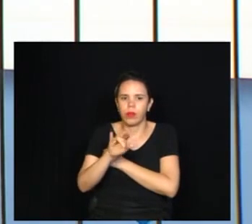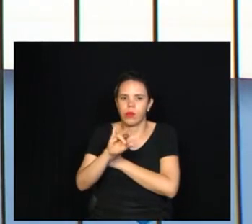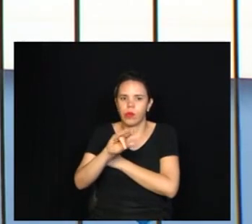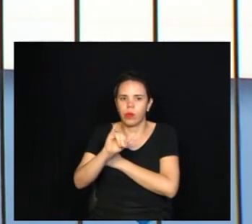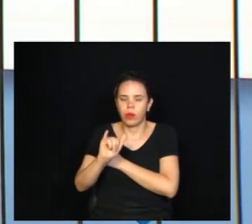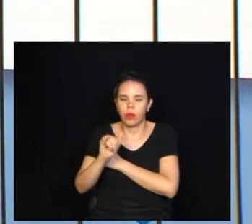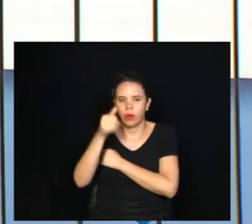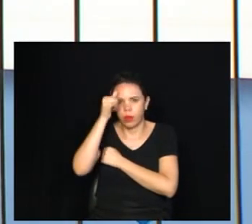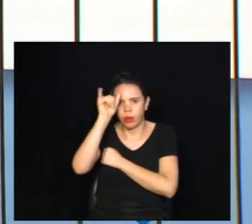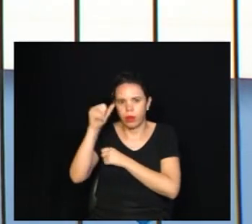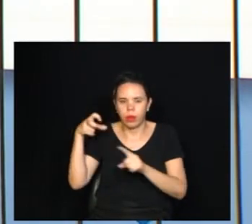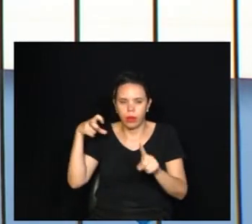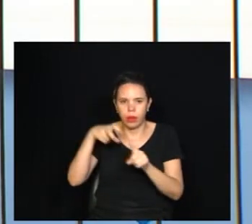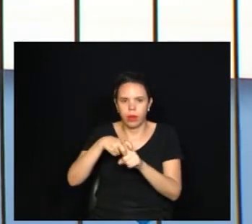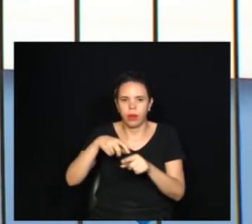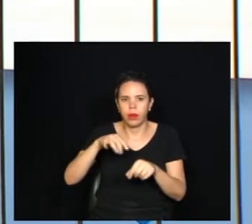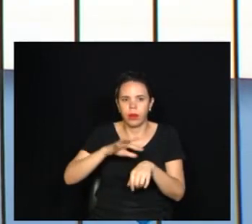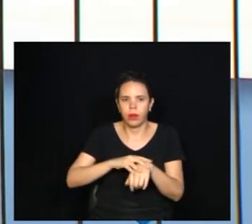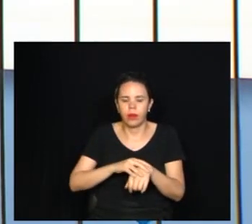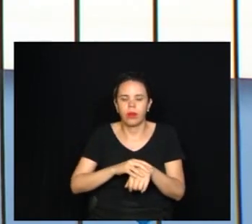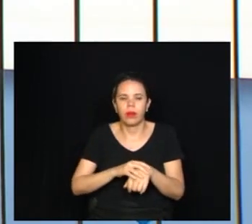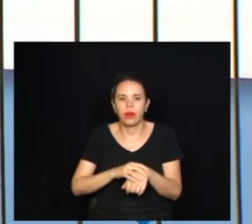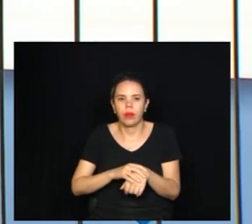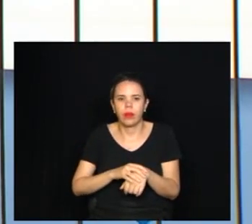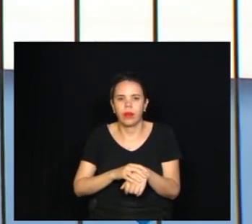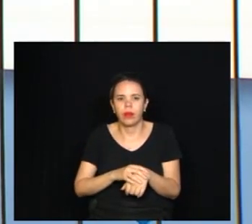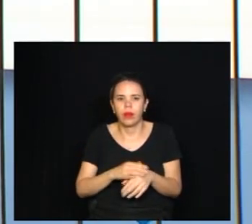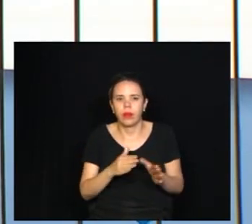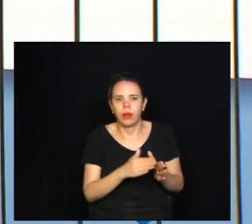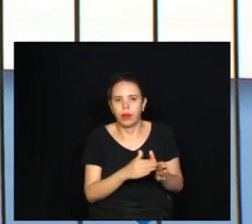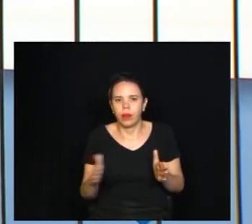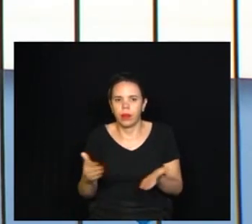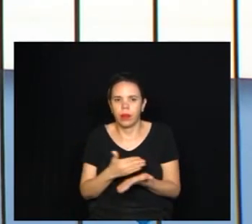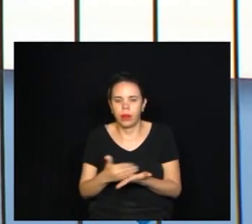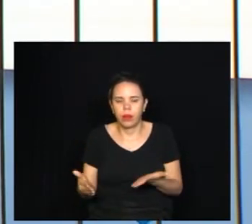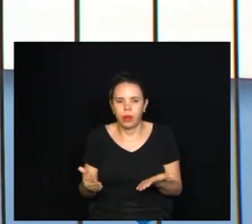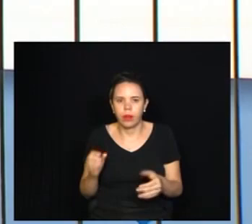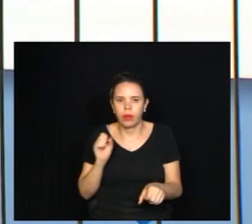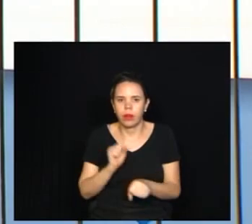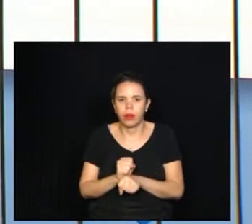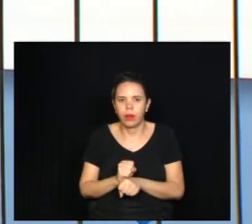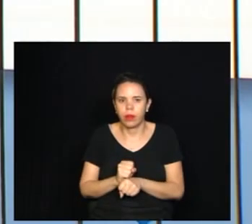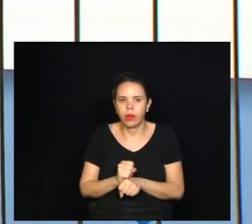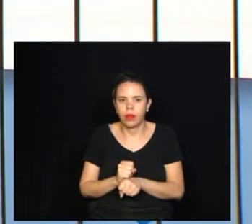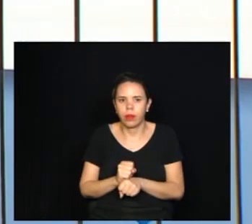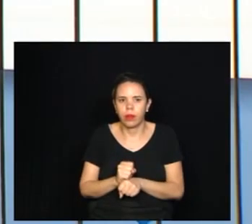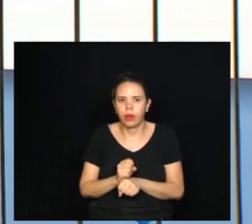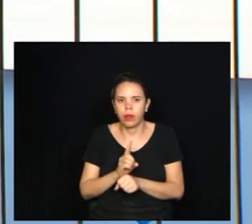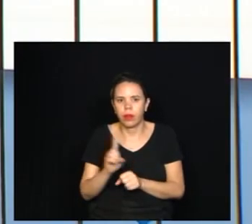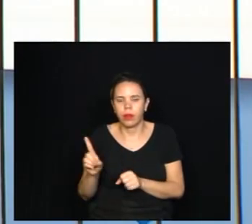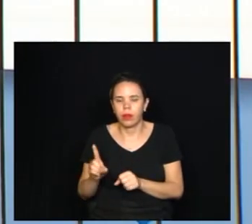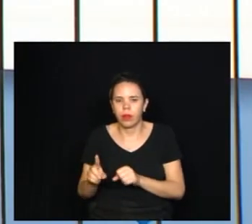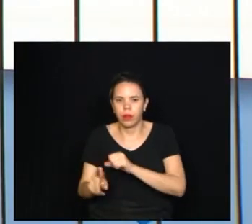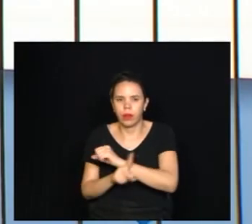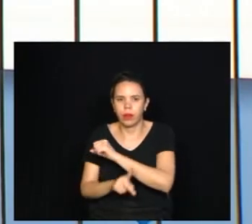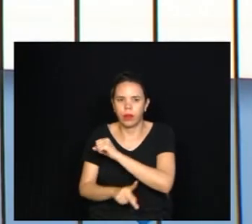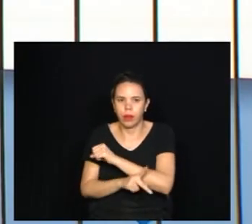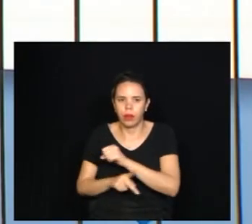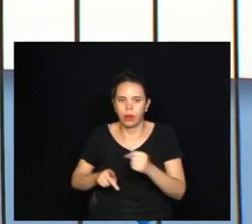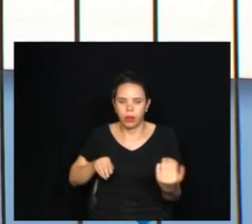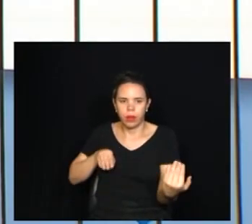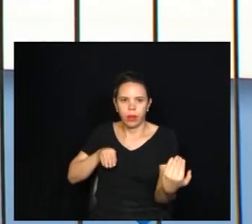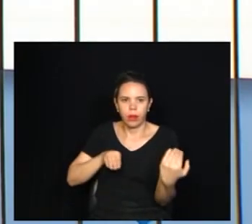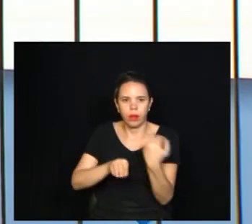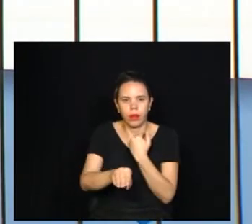prevenir acidentes e quedas. Na fase inicial, será interditada a faixa direita do viaduto, no